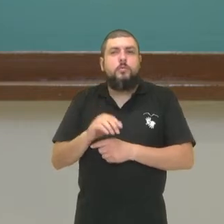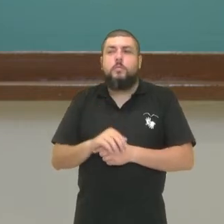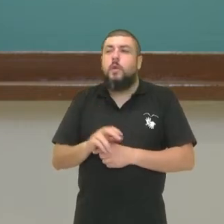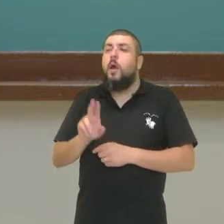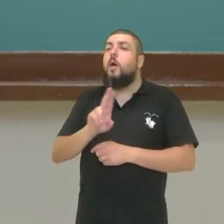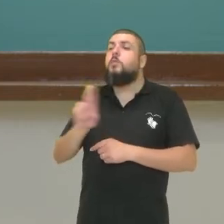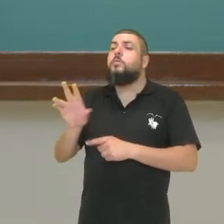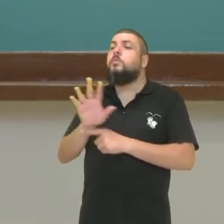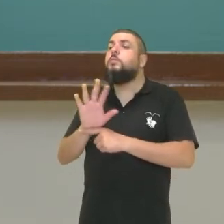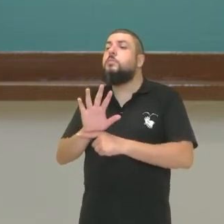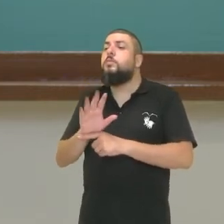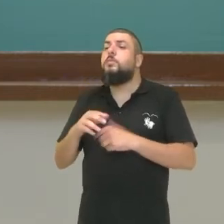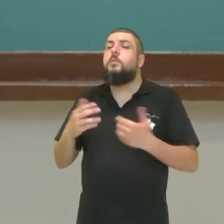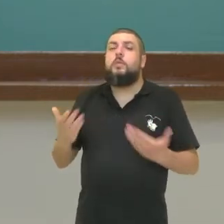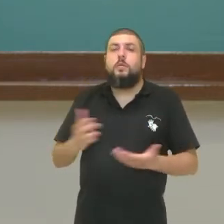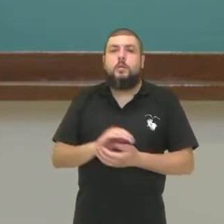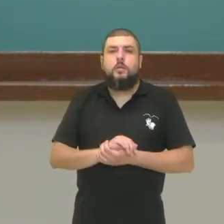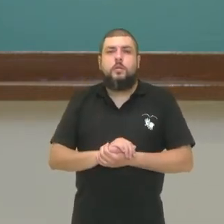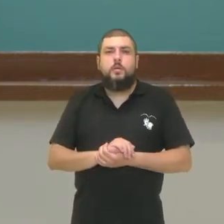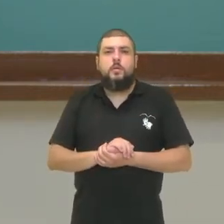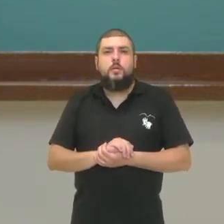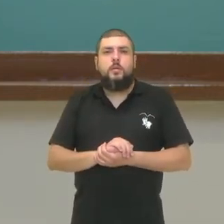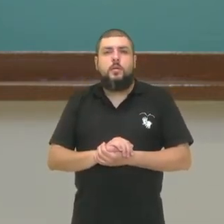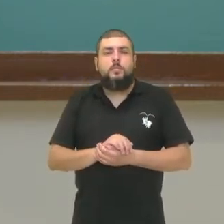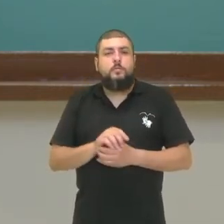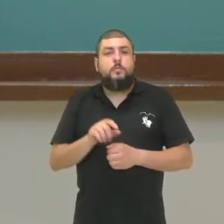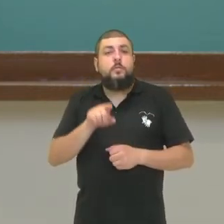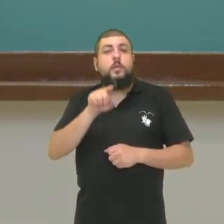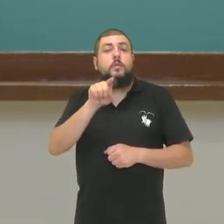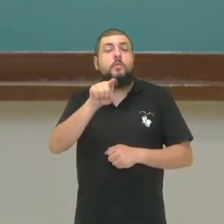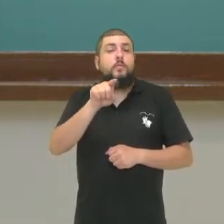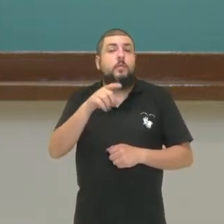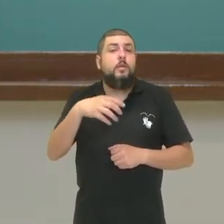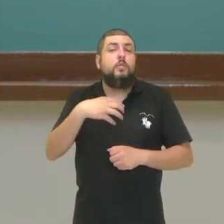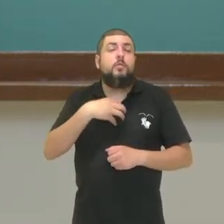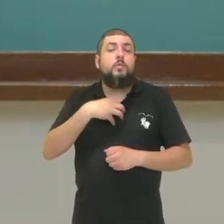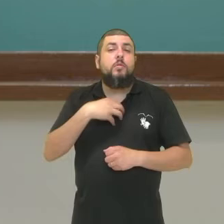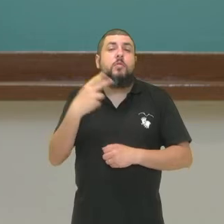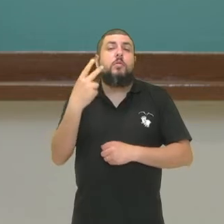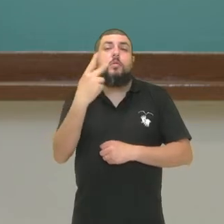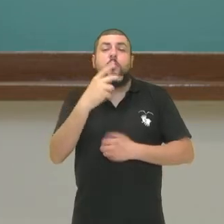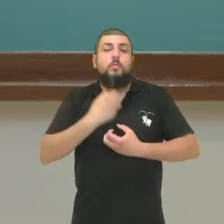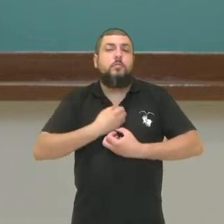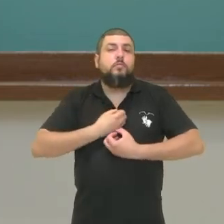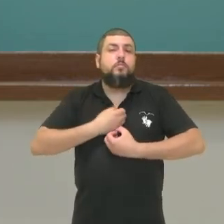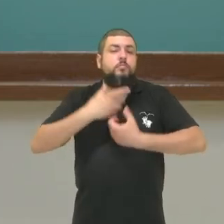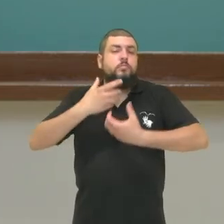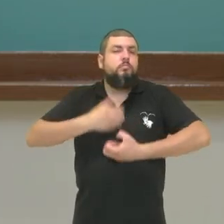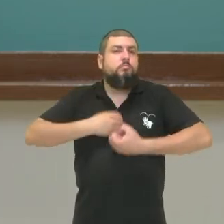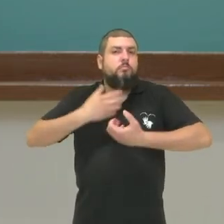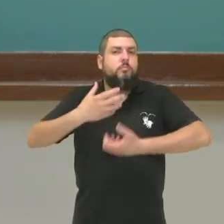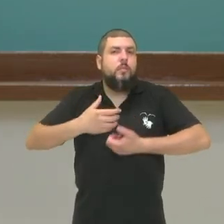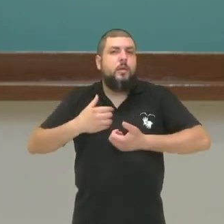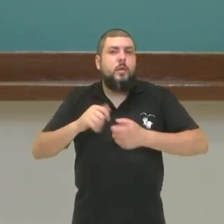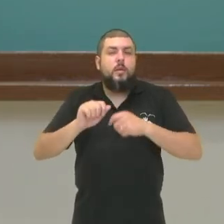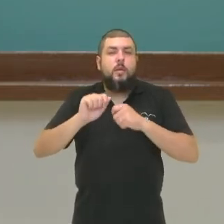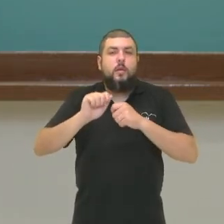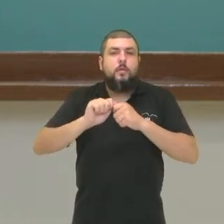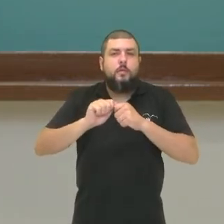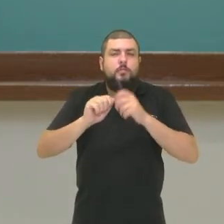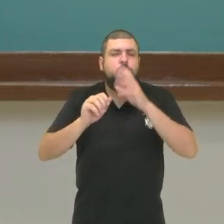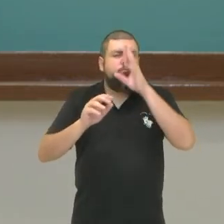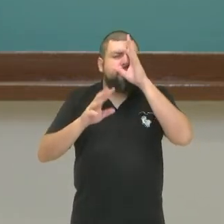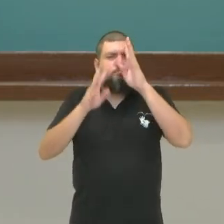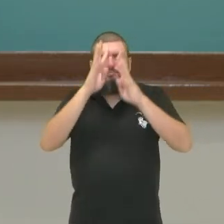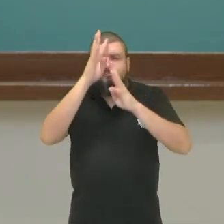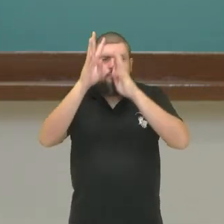filme. E você vai ali na tua expressão, movimentando ali através da